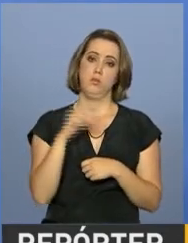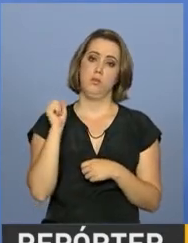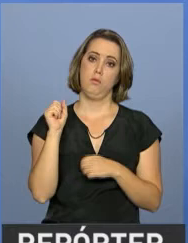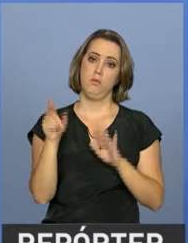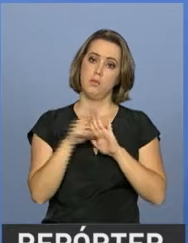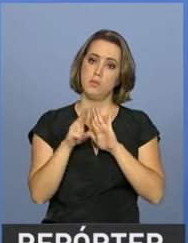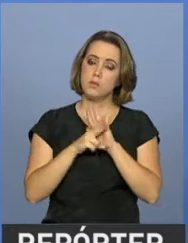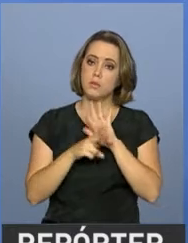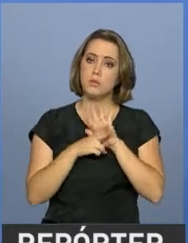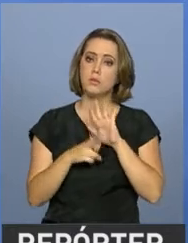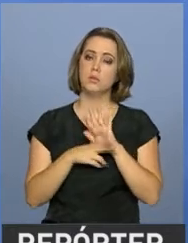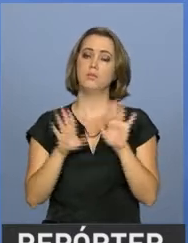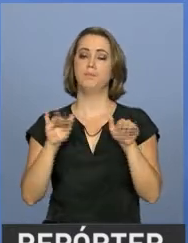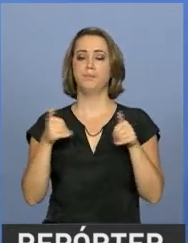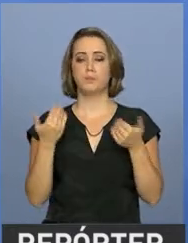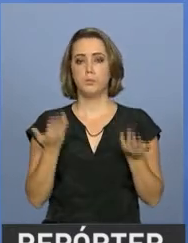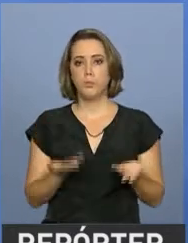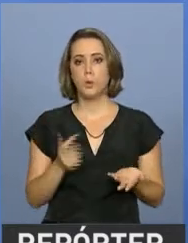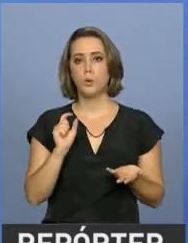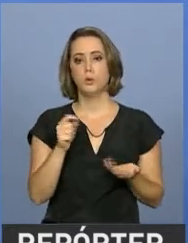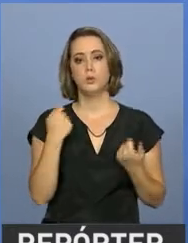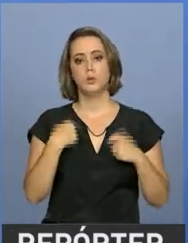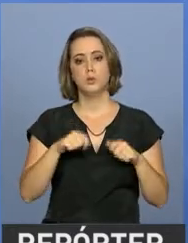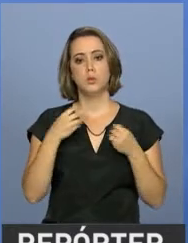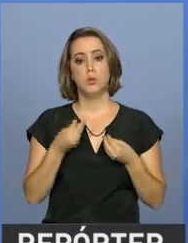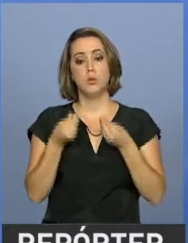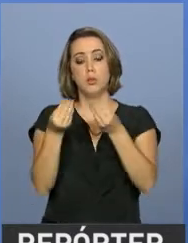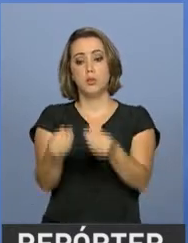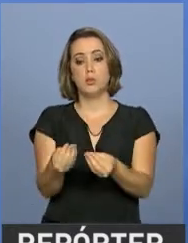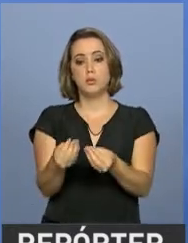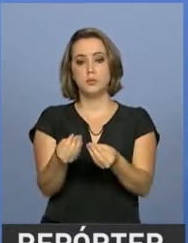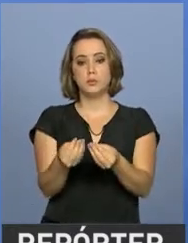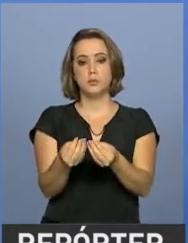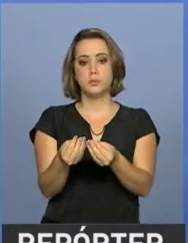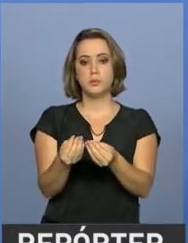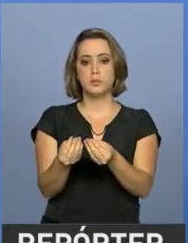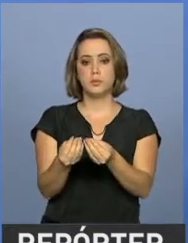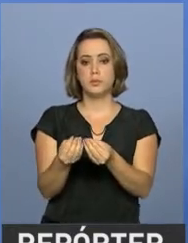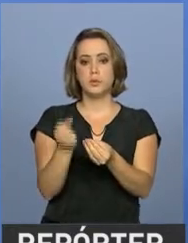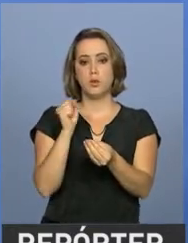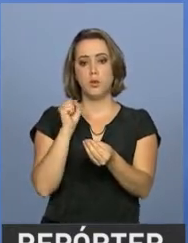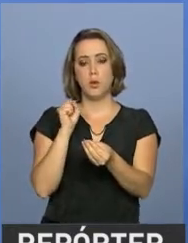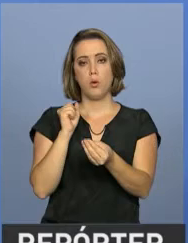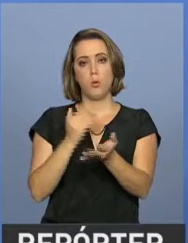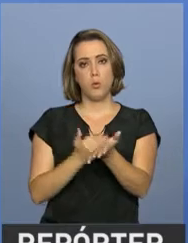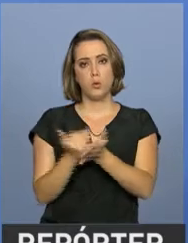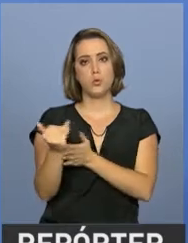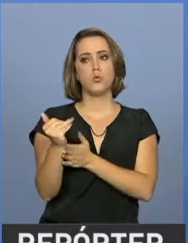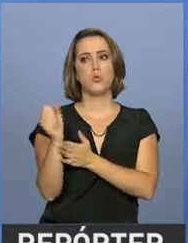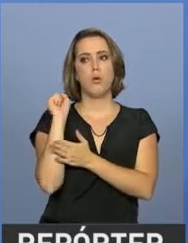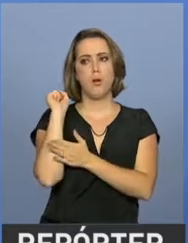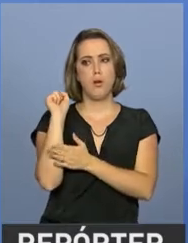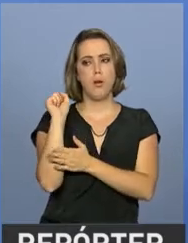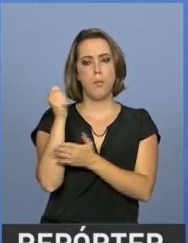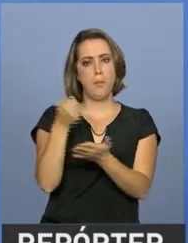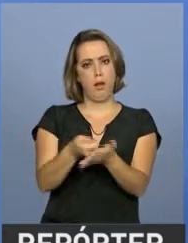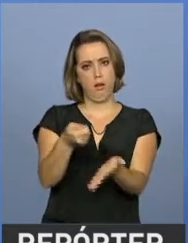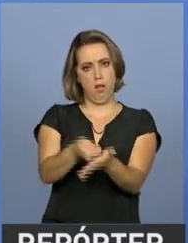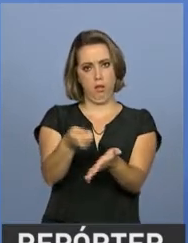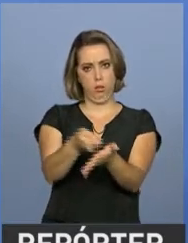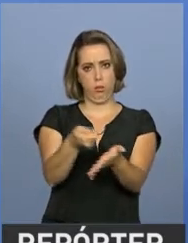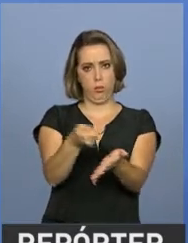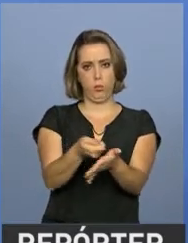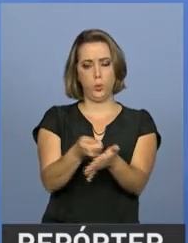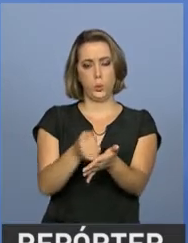o principal intuito da reforma justamente para poder garantir os benefícios previdenciários então a reforma da previdência para poder